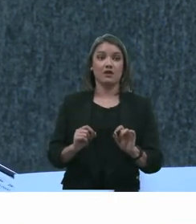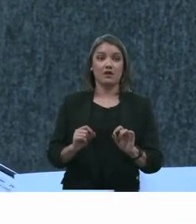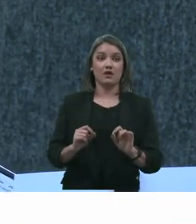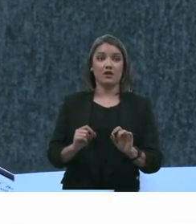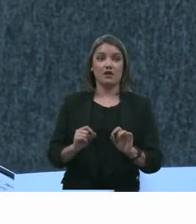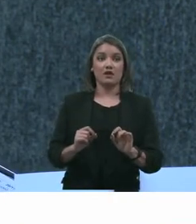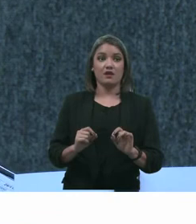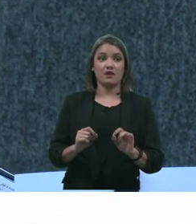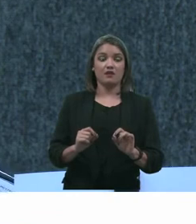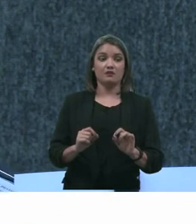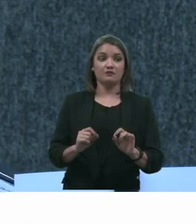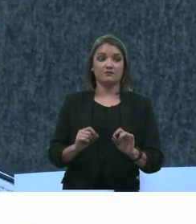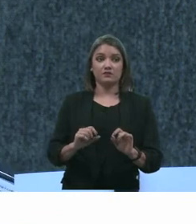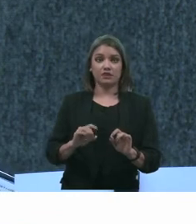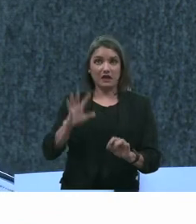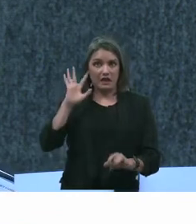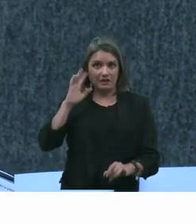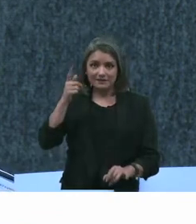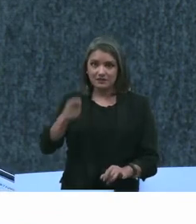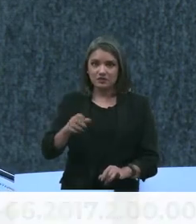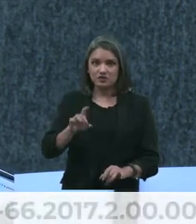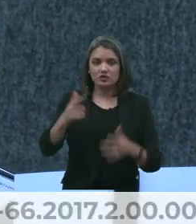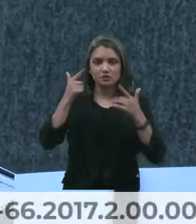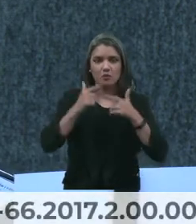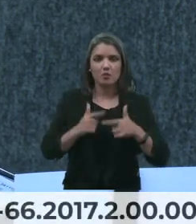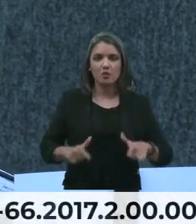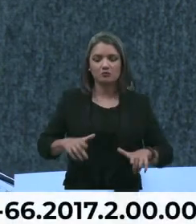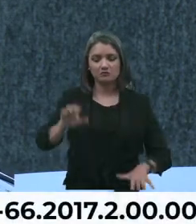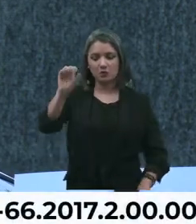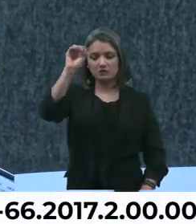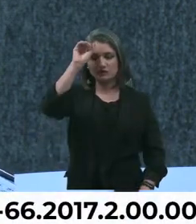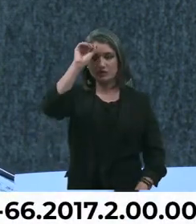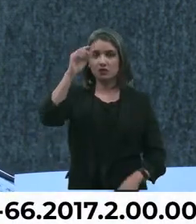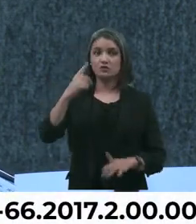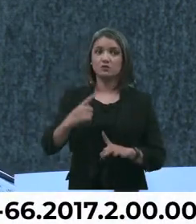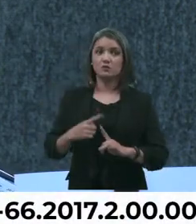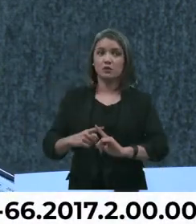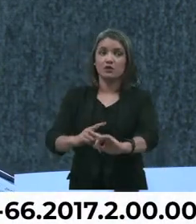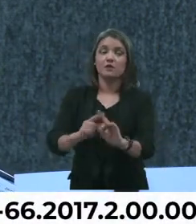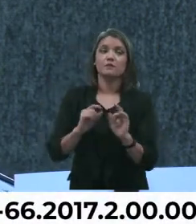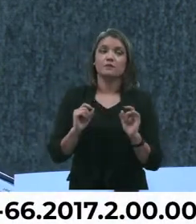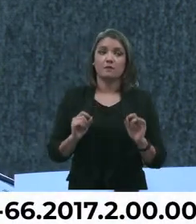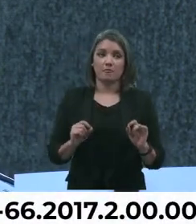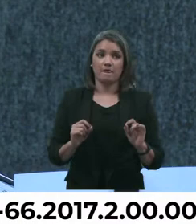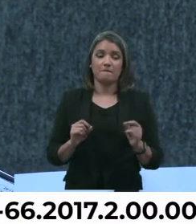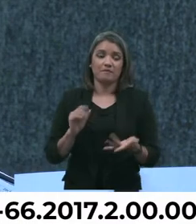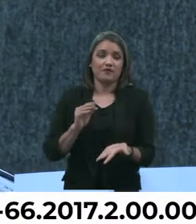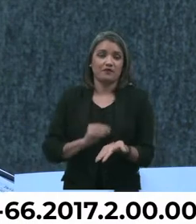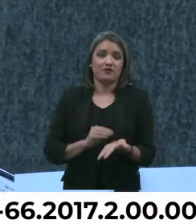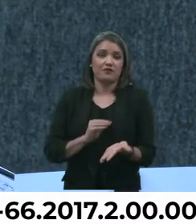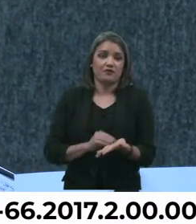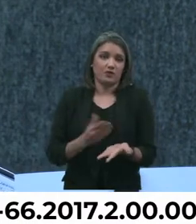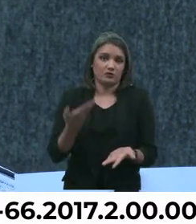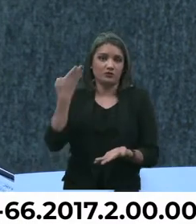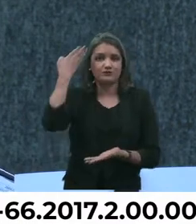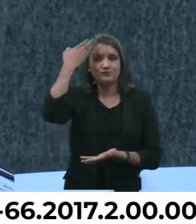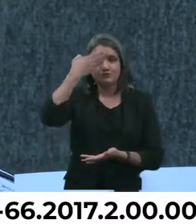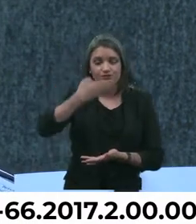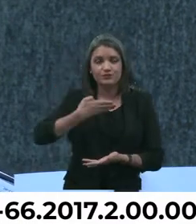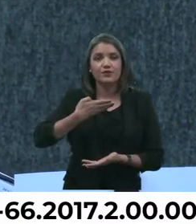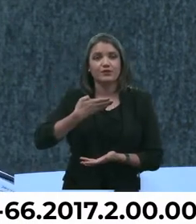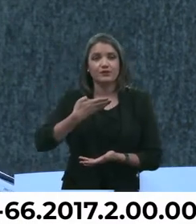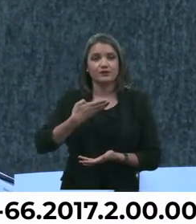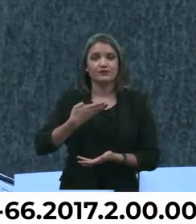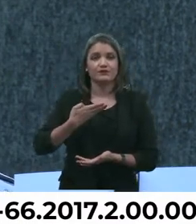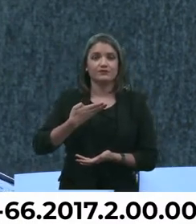fez, e aqui eu peço vênia ao conselheiro Mauro, por ausência de provas, é o que consta da